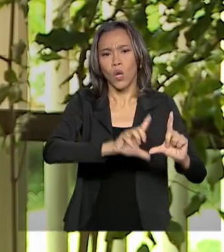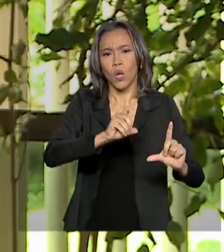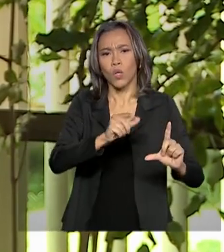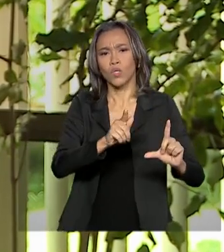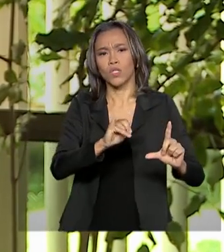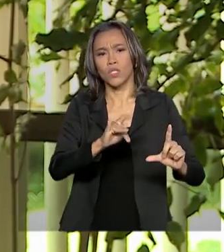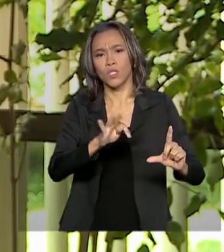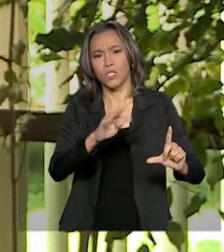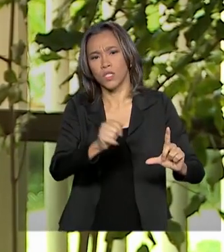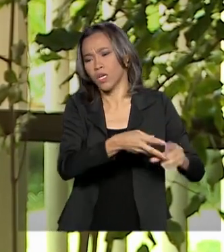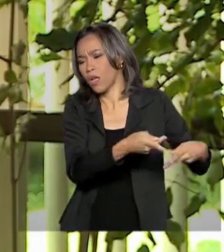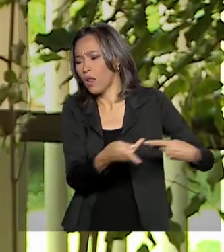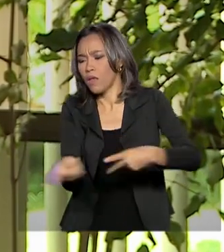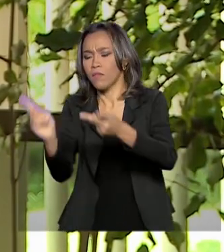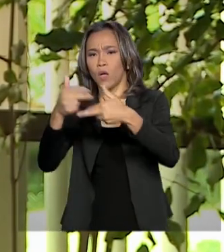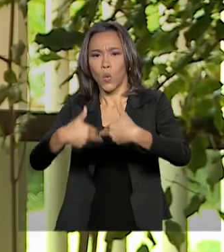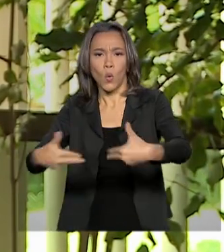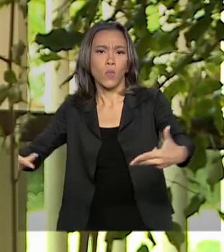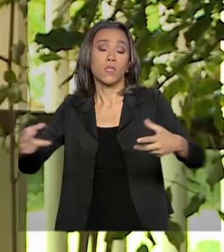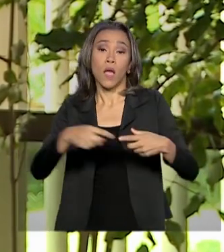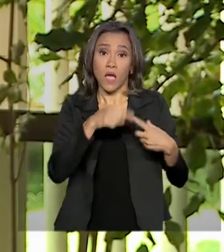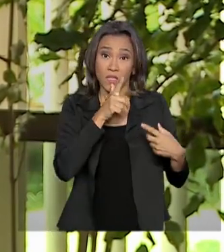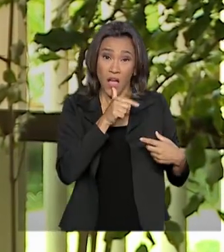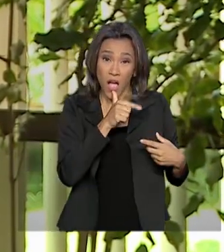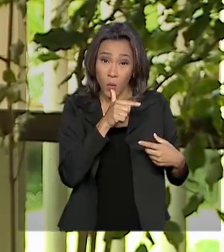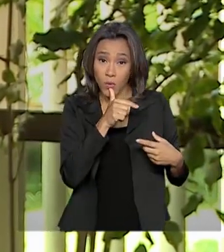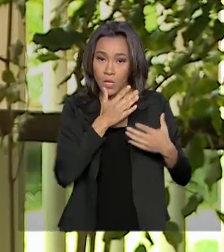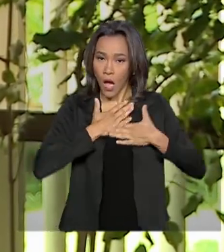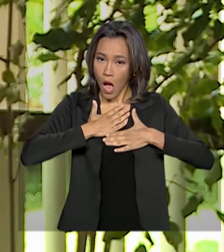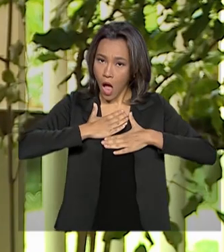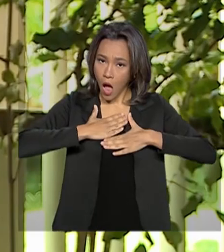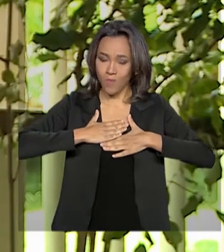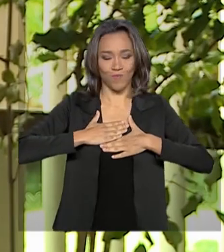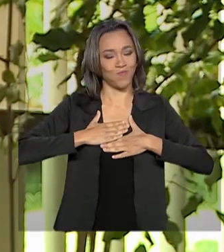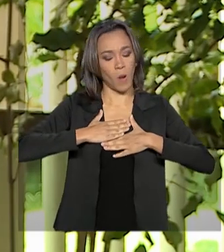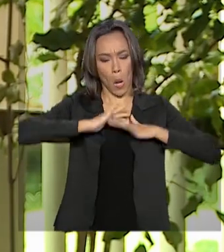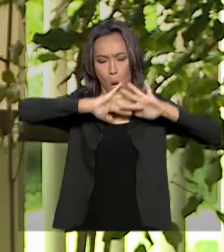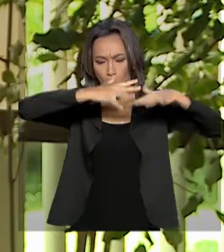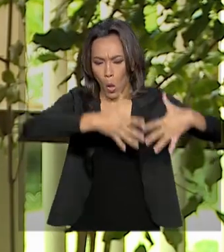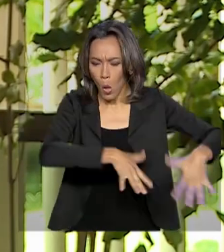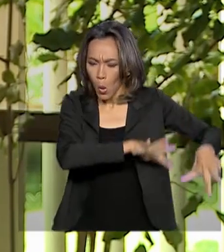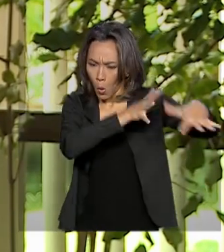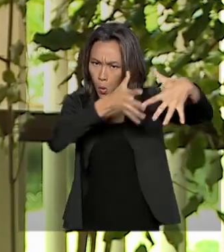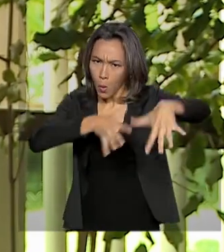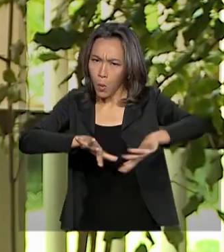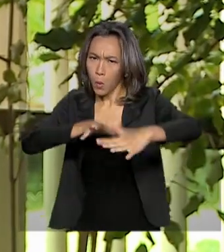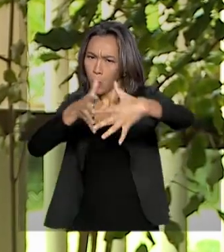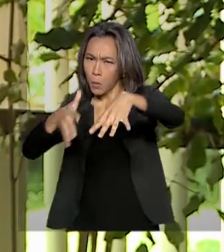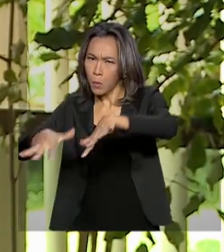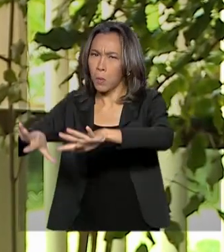tão tranquilas assim como são as águas que se destinam até chegarmos ao continente antártico.